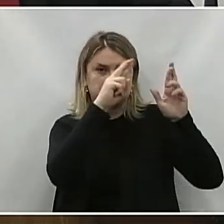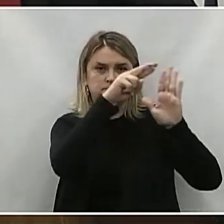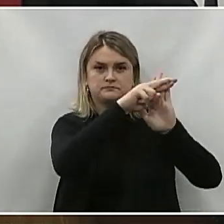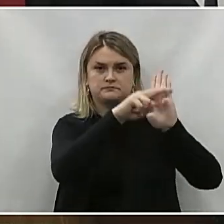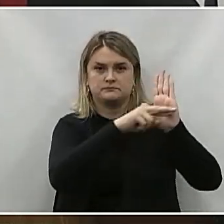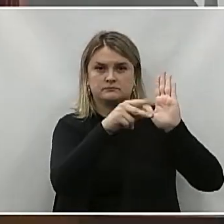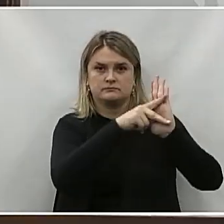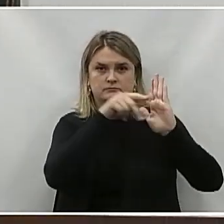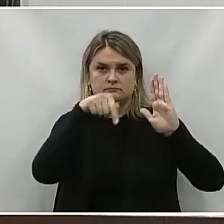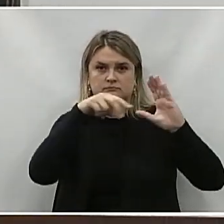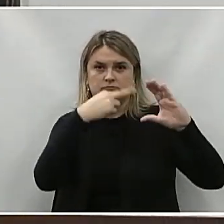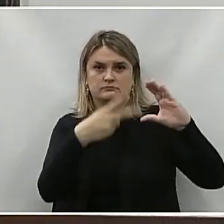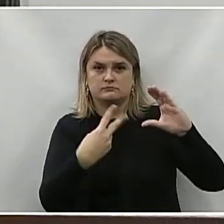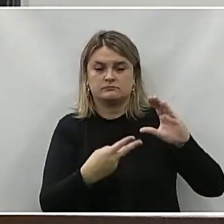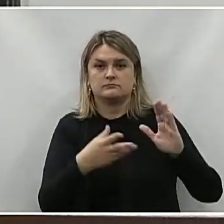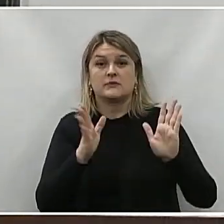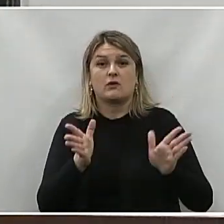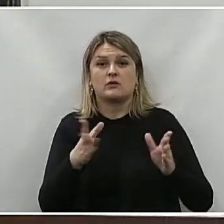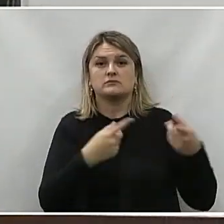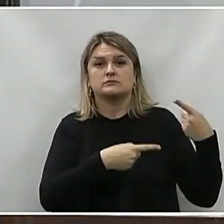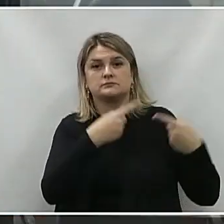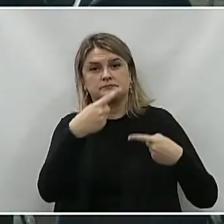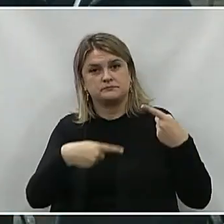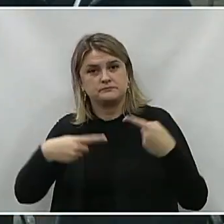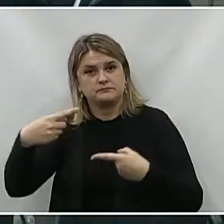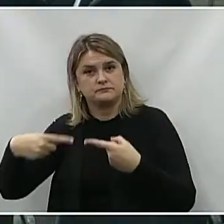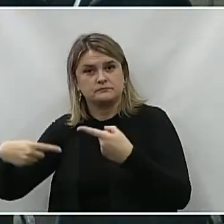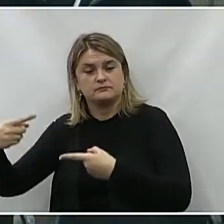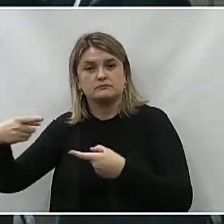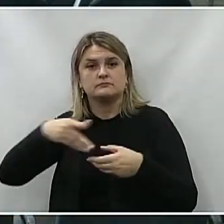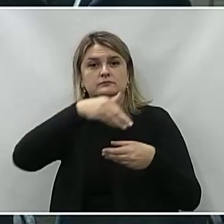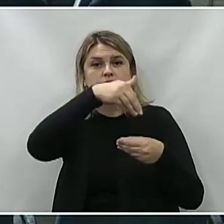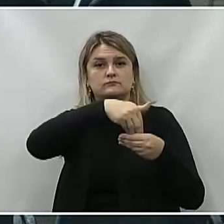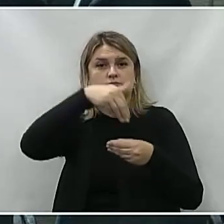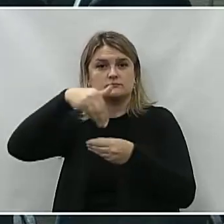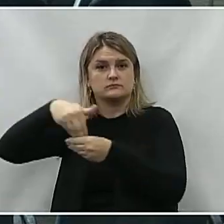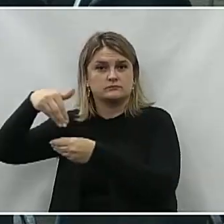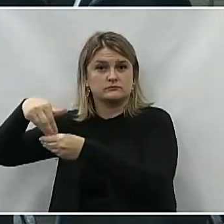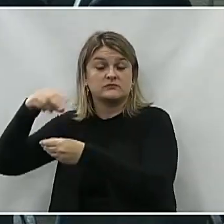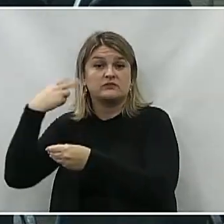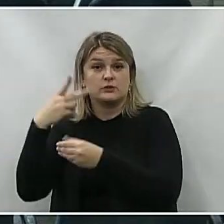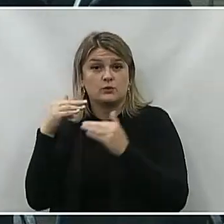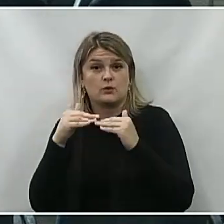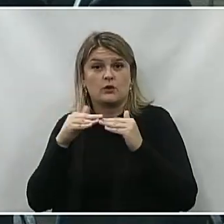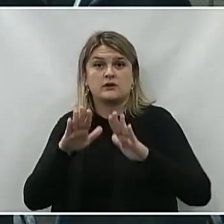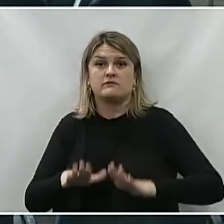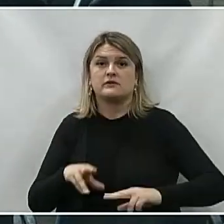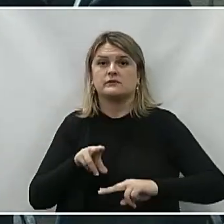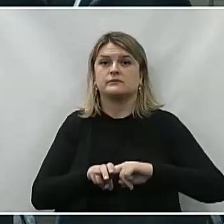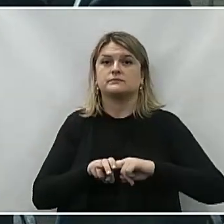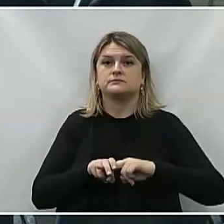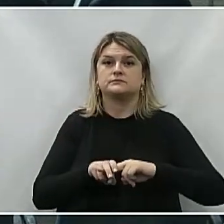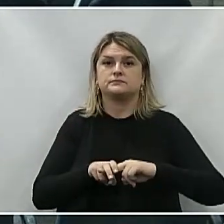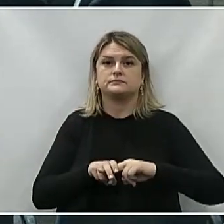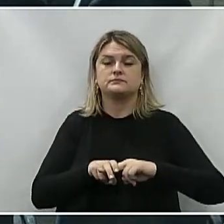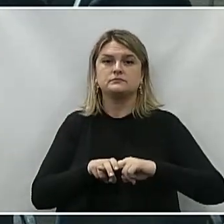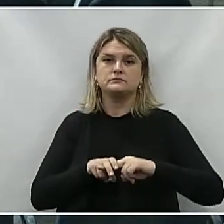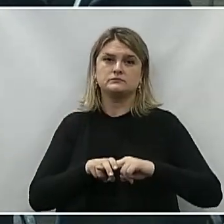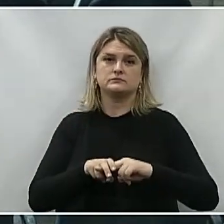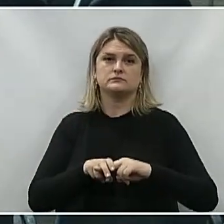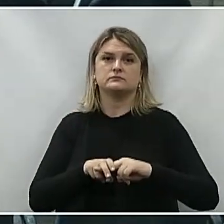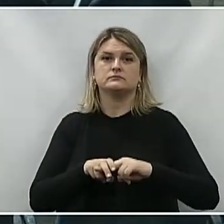E é o parecer Em discussão Em votação Senhores vereadores Que aprovam Permaneça Como estão